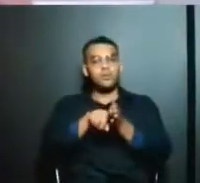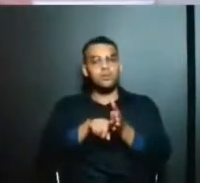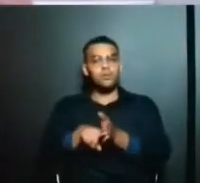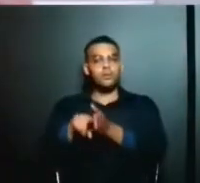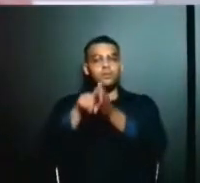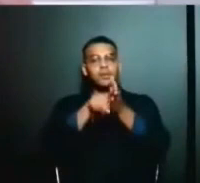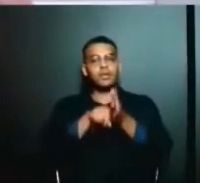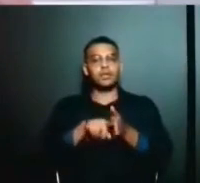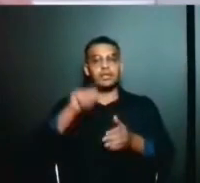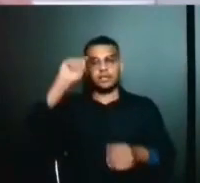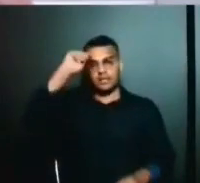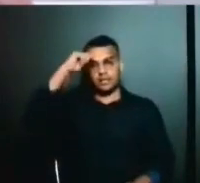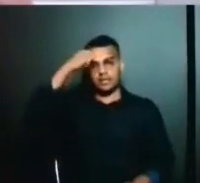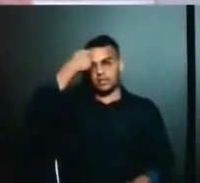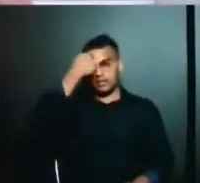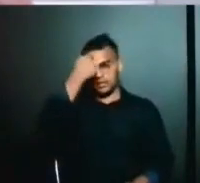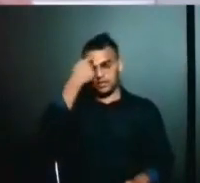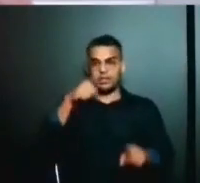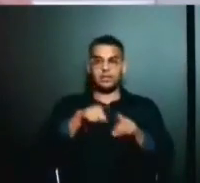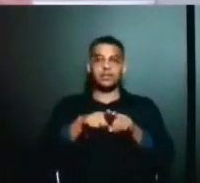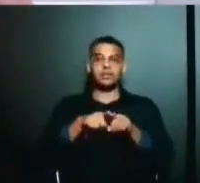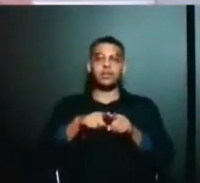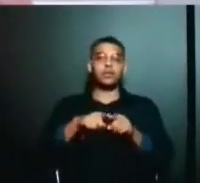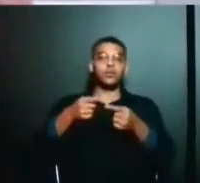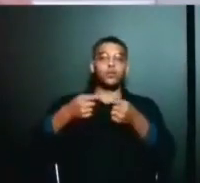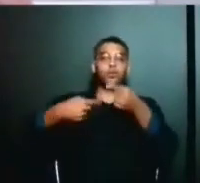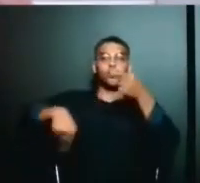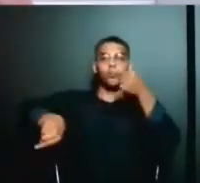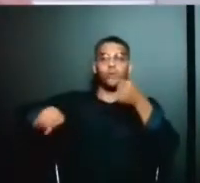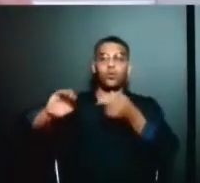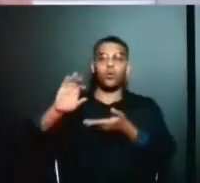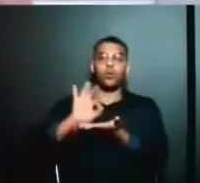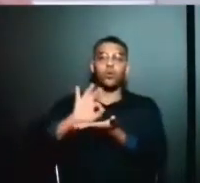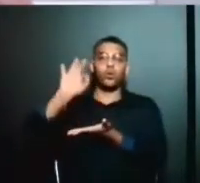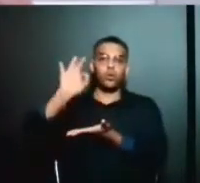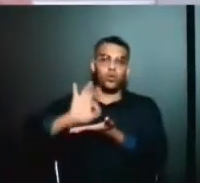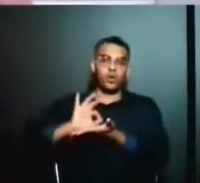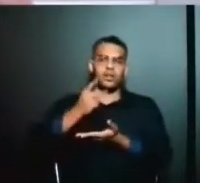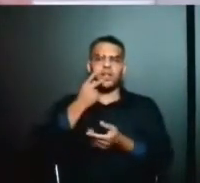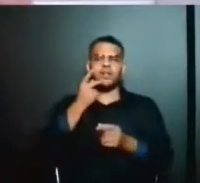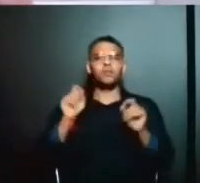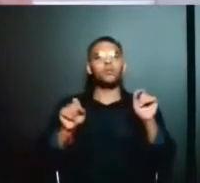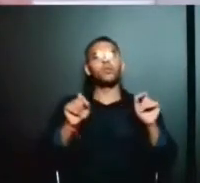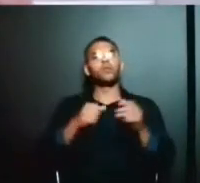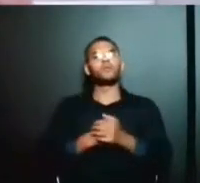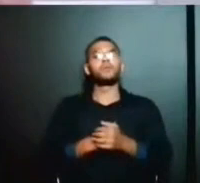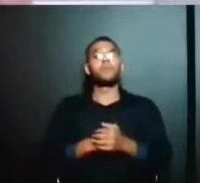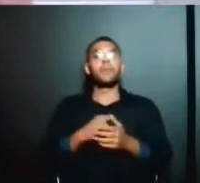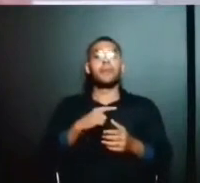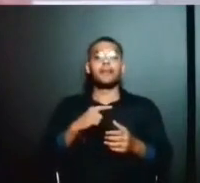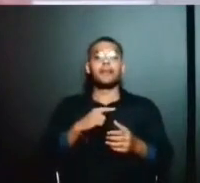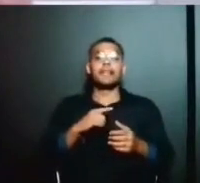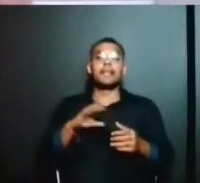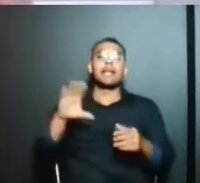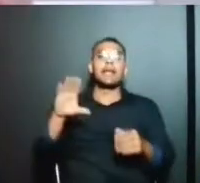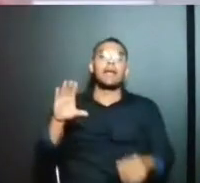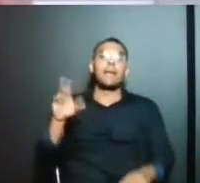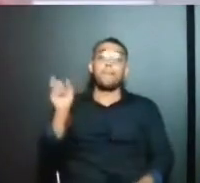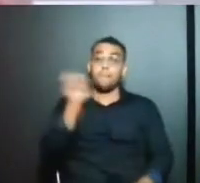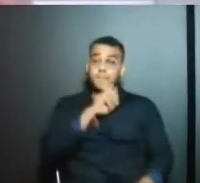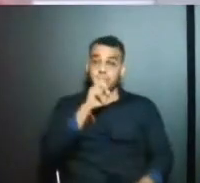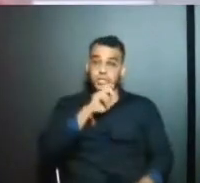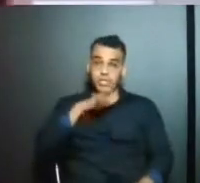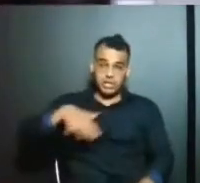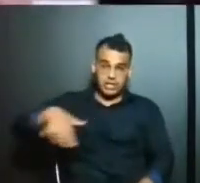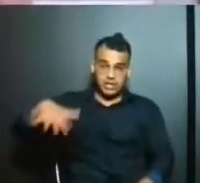um economista negro e anticotista, que escreveu inúmeros livros sobre isso, ele fala muito sobre as falácias do mercado de trabalho. E